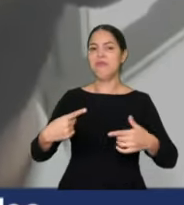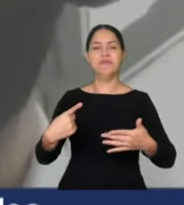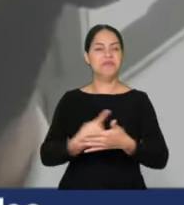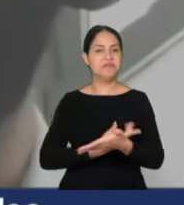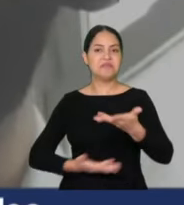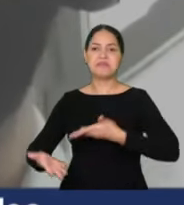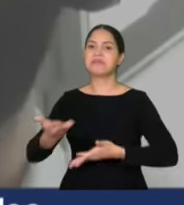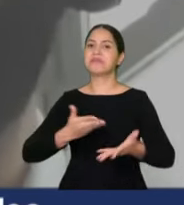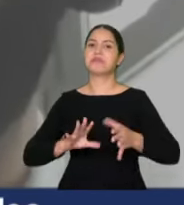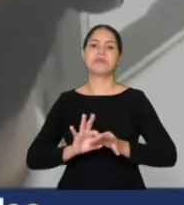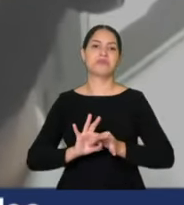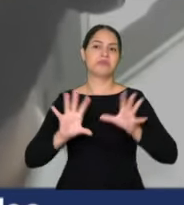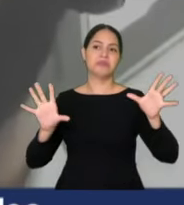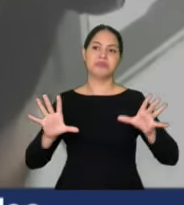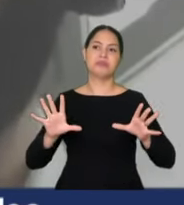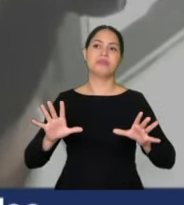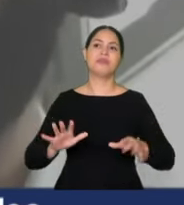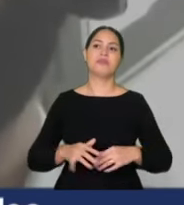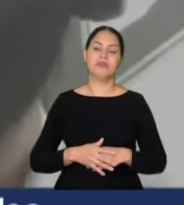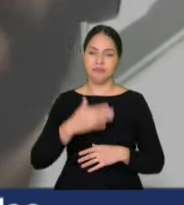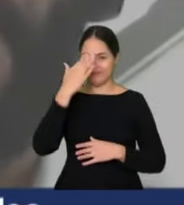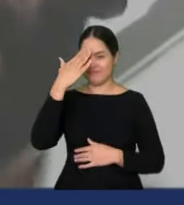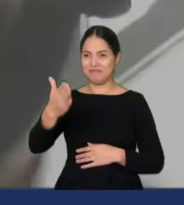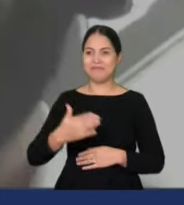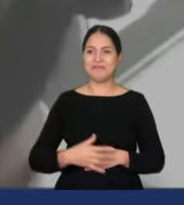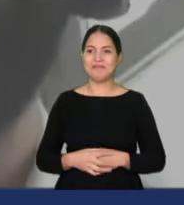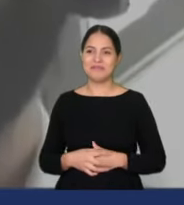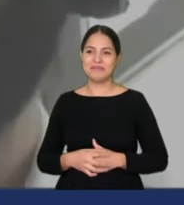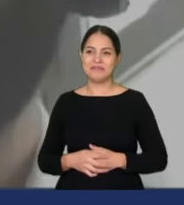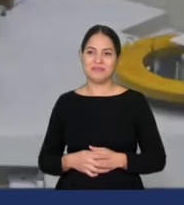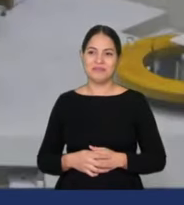em outros espaços. Muito obrigado.